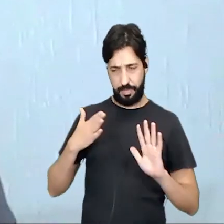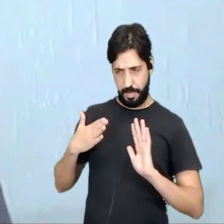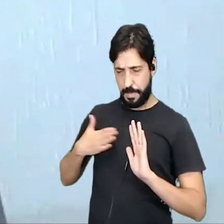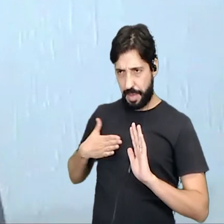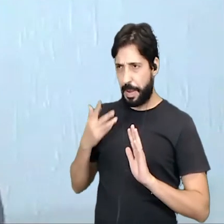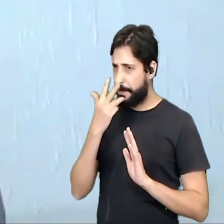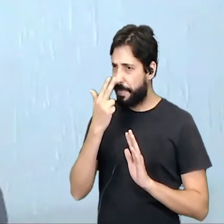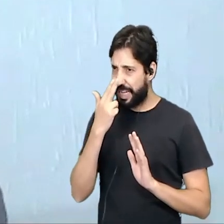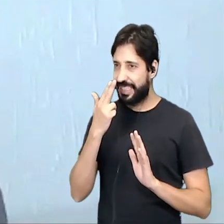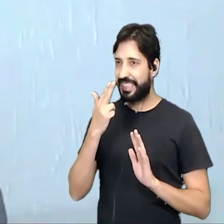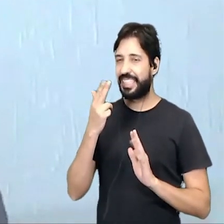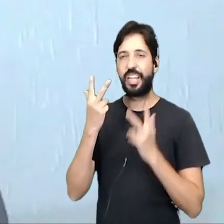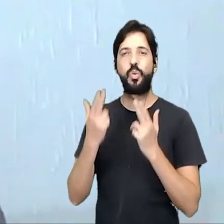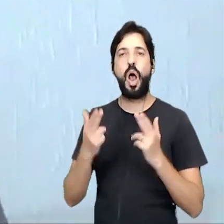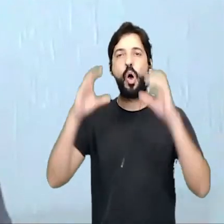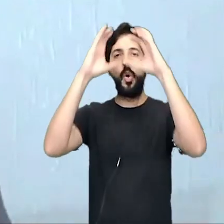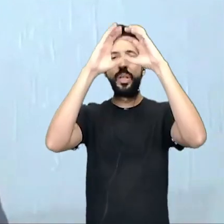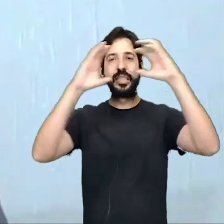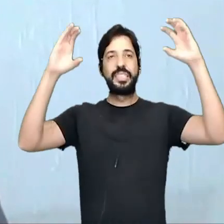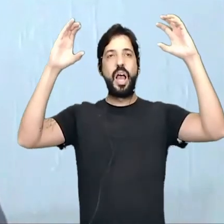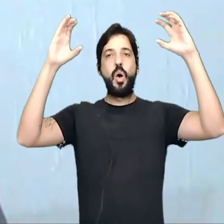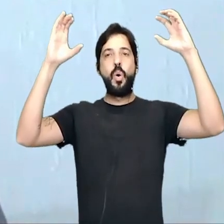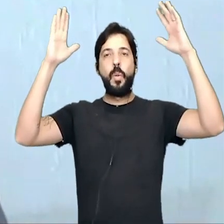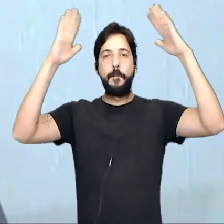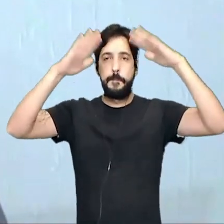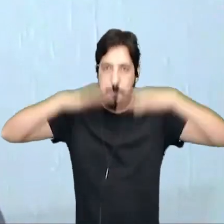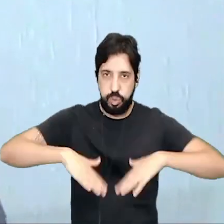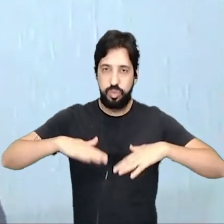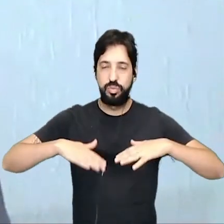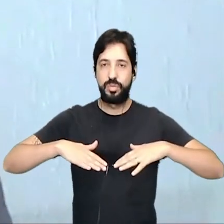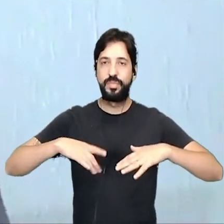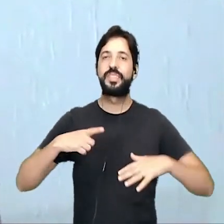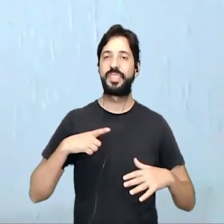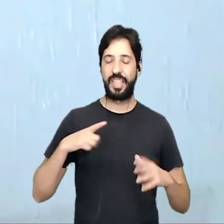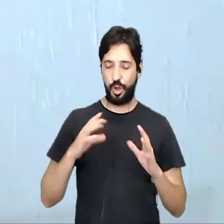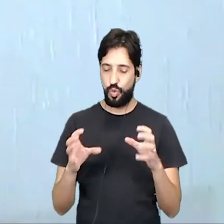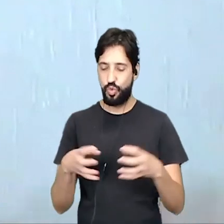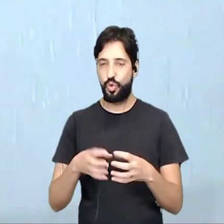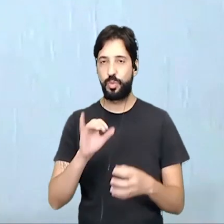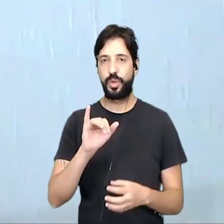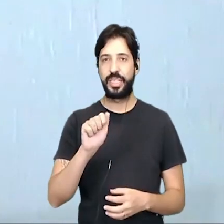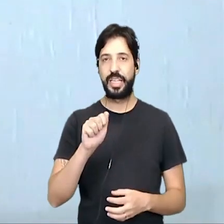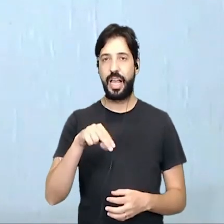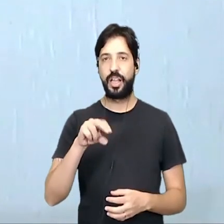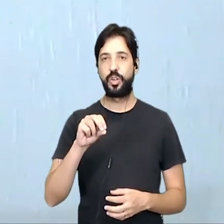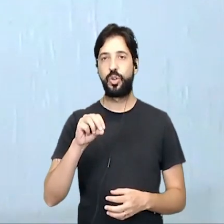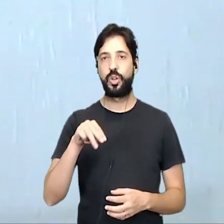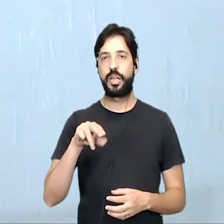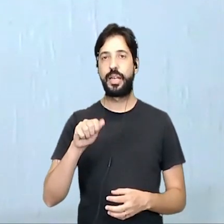e que, para mim, parecia que tinha a ver com a queda do céu, que os Yanomami tanto